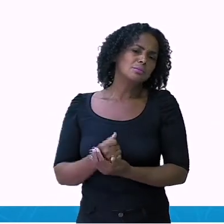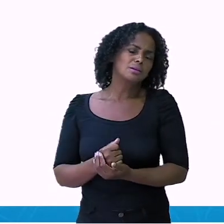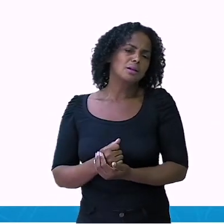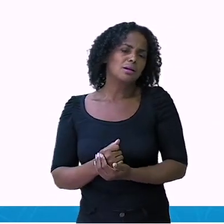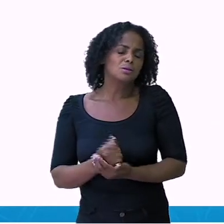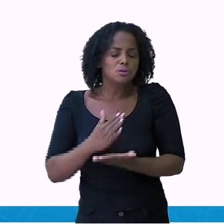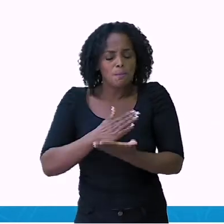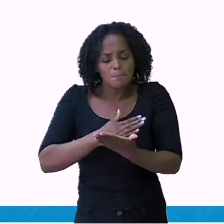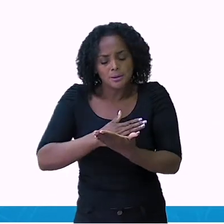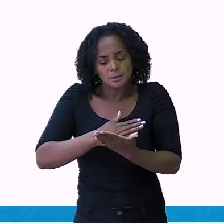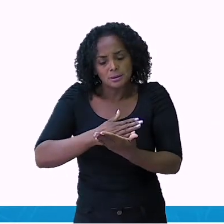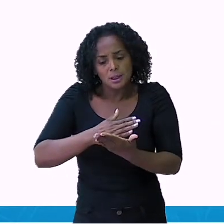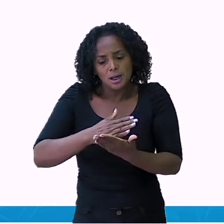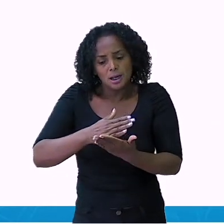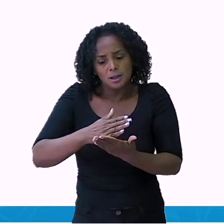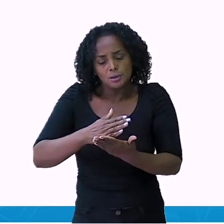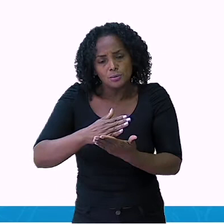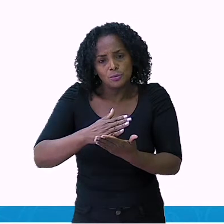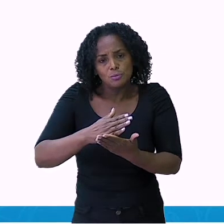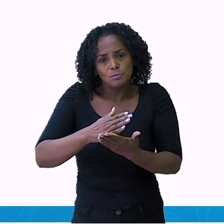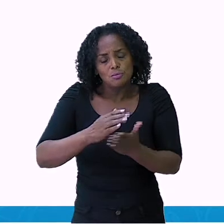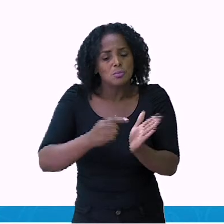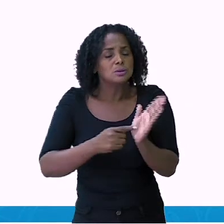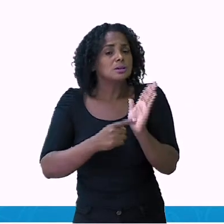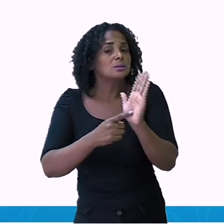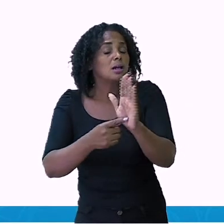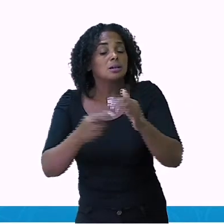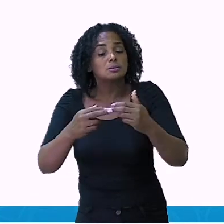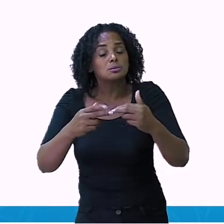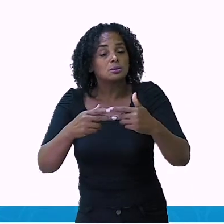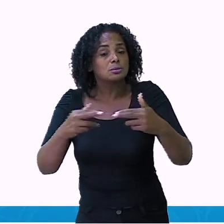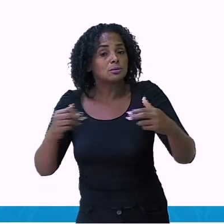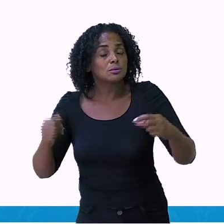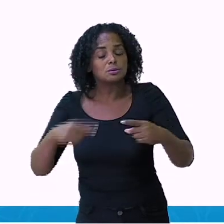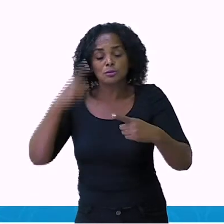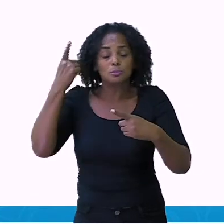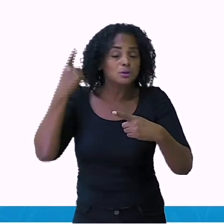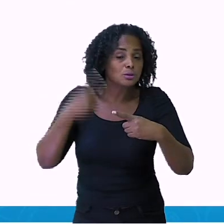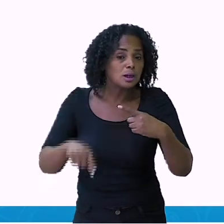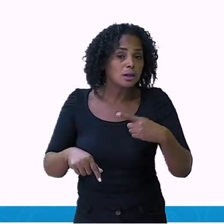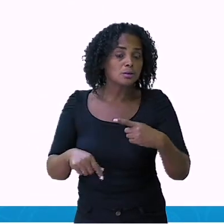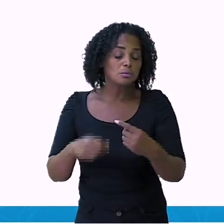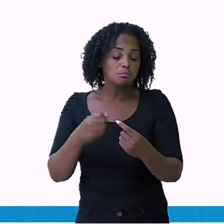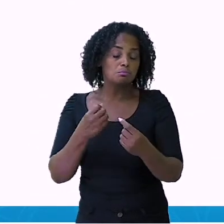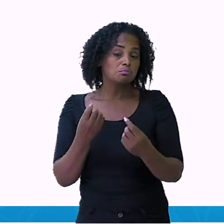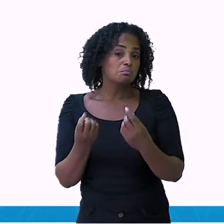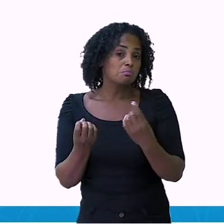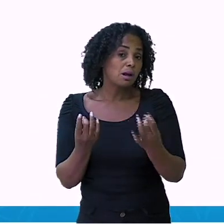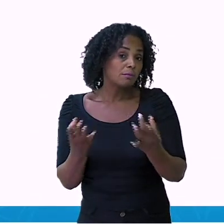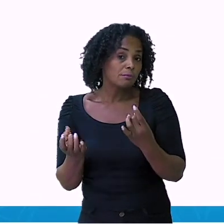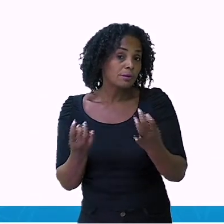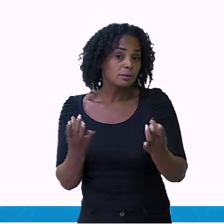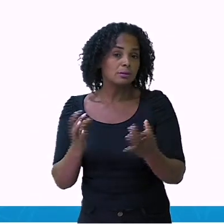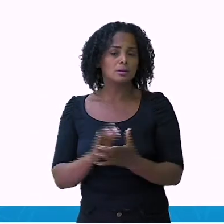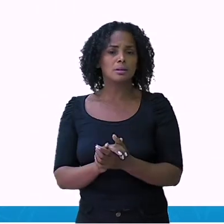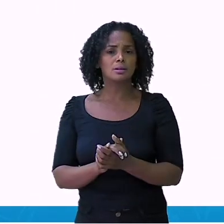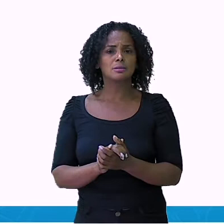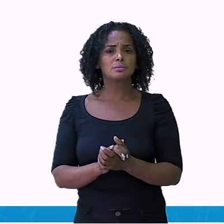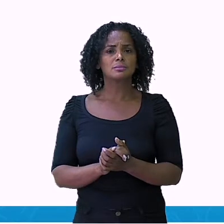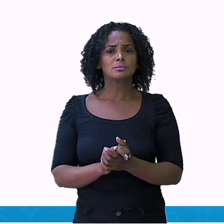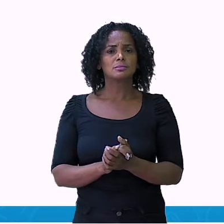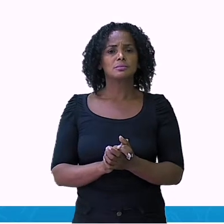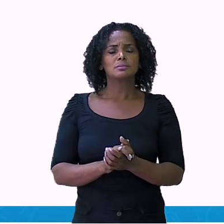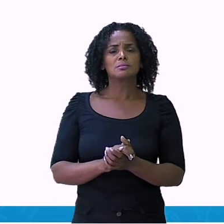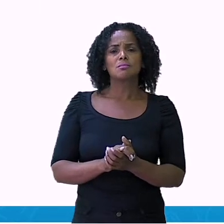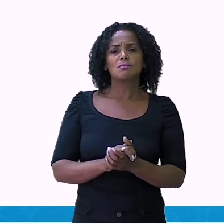expor os seus produtos para a venda. Então, olha só, é comum encontrarmos as feiras livres como barracas